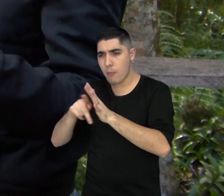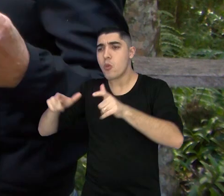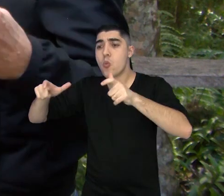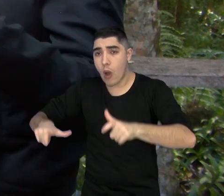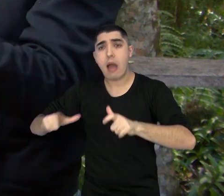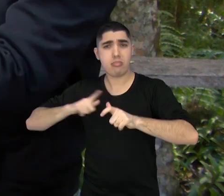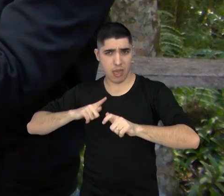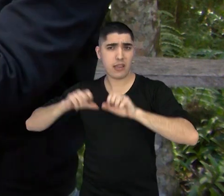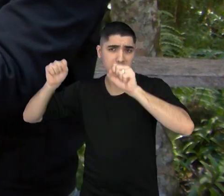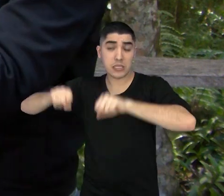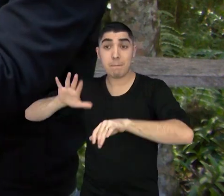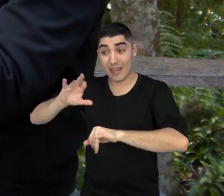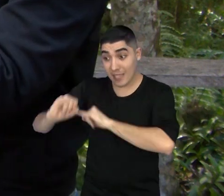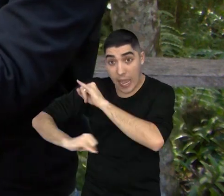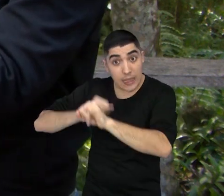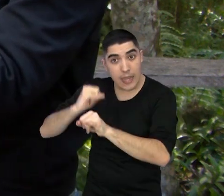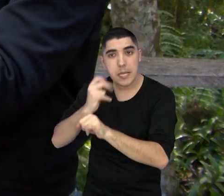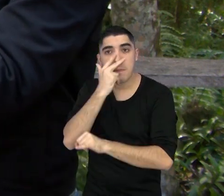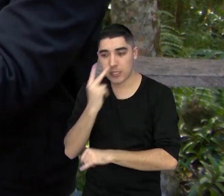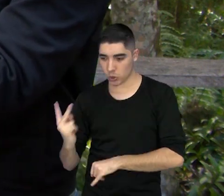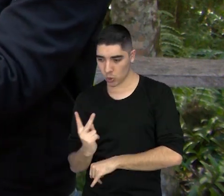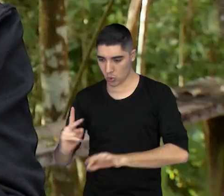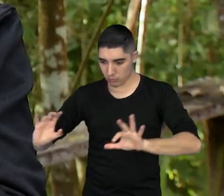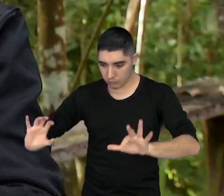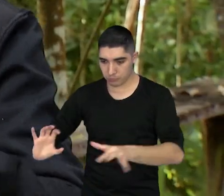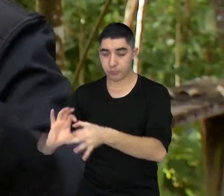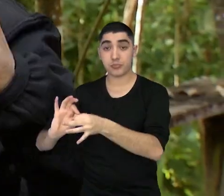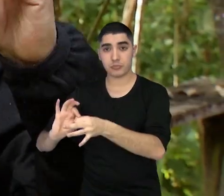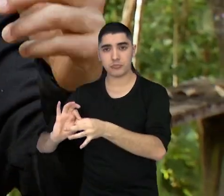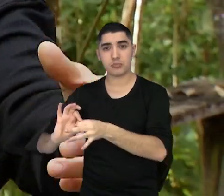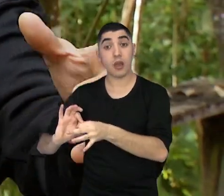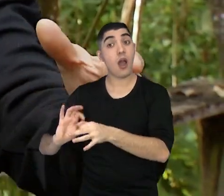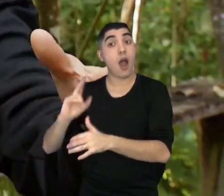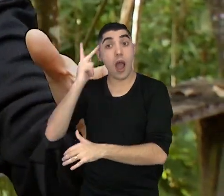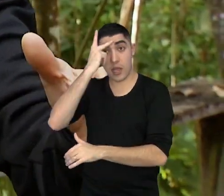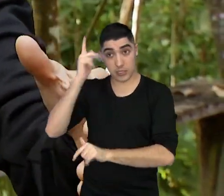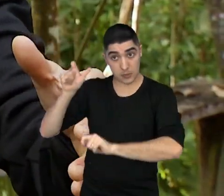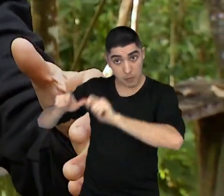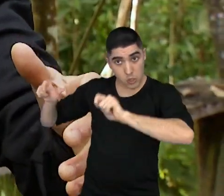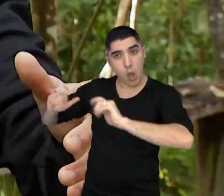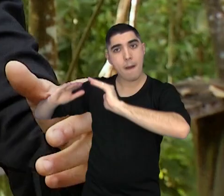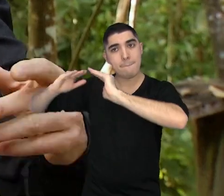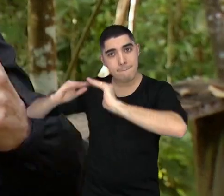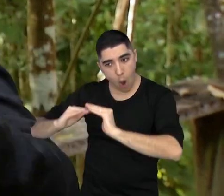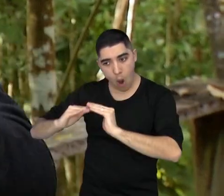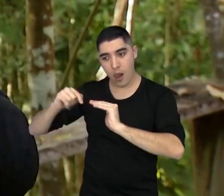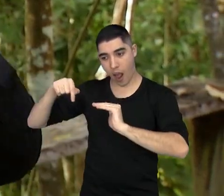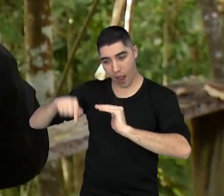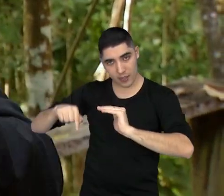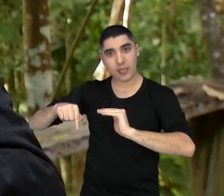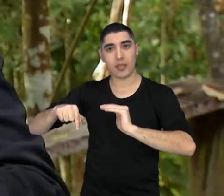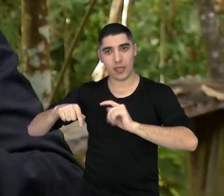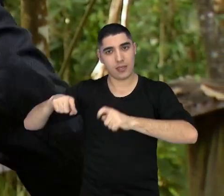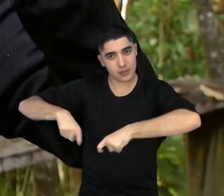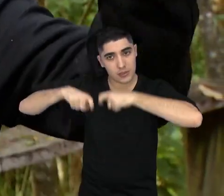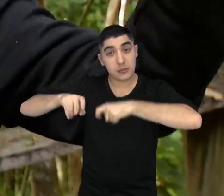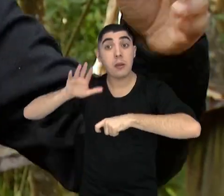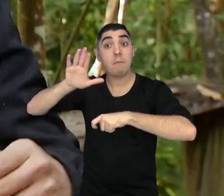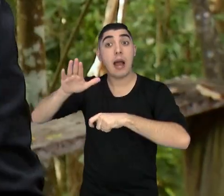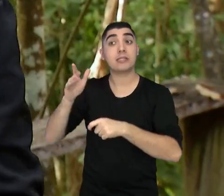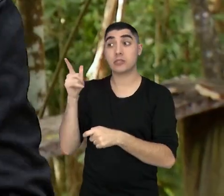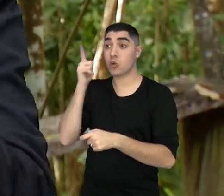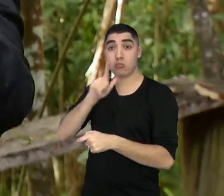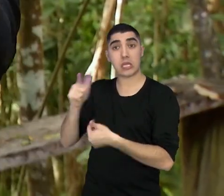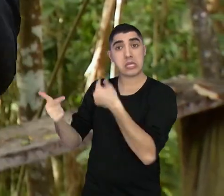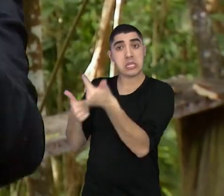internet isso unificou tudo. Bacana. Entendeu? Então as pessoas estão morando aqui no campo e trabalhando e produzindo e